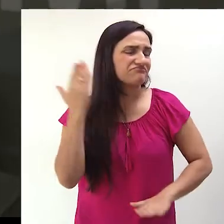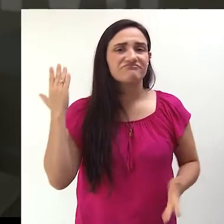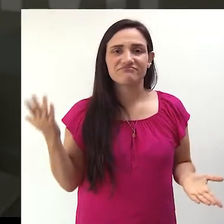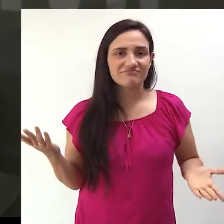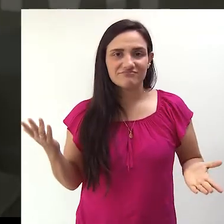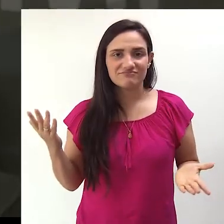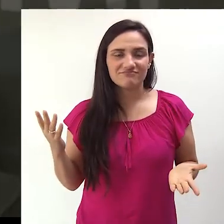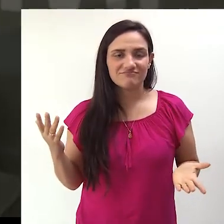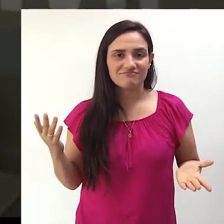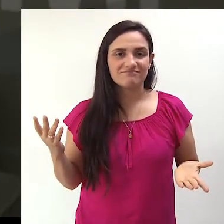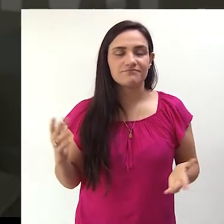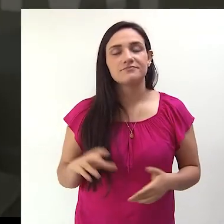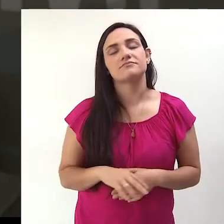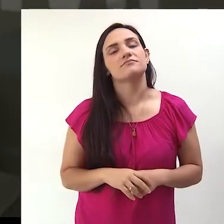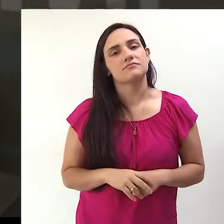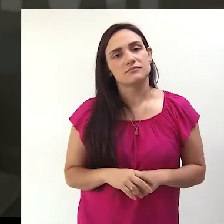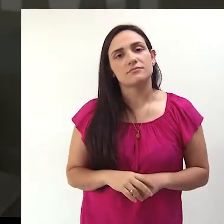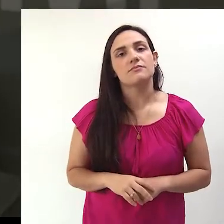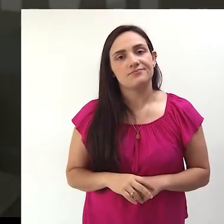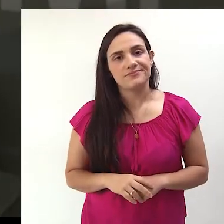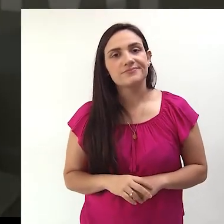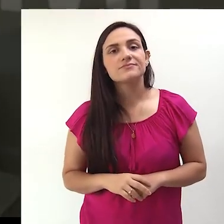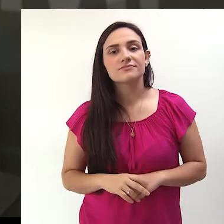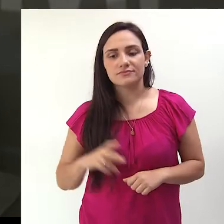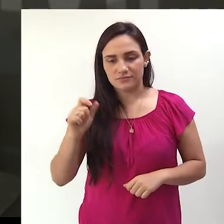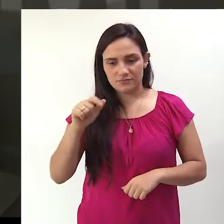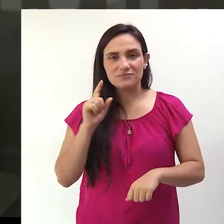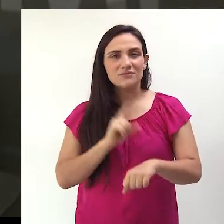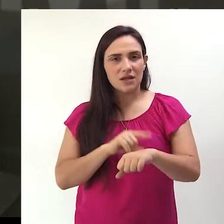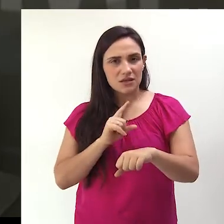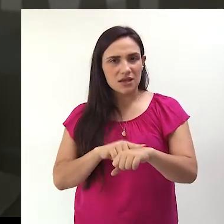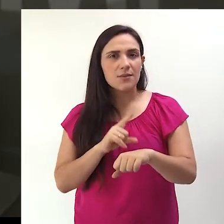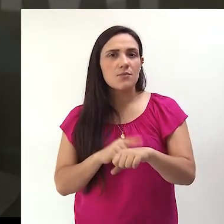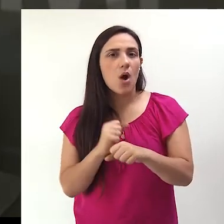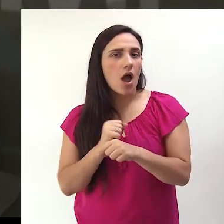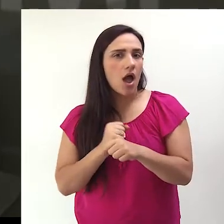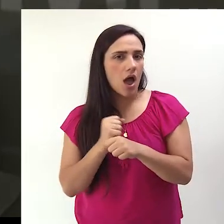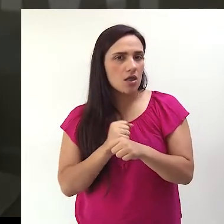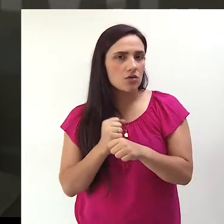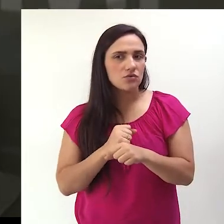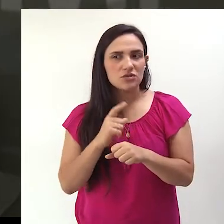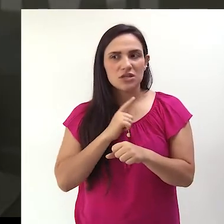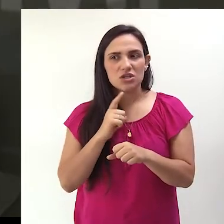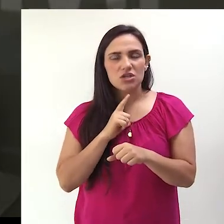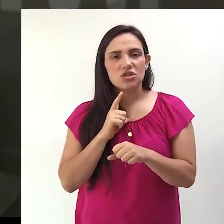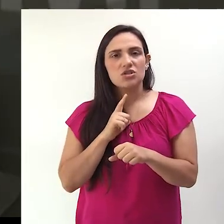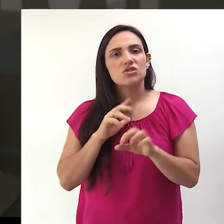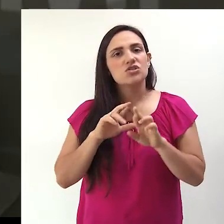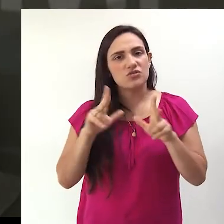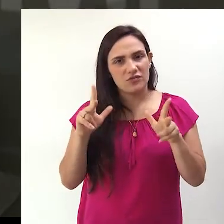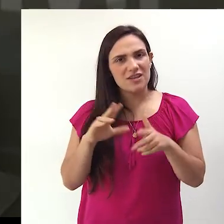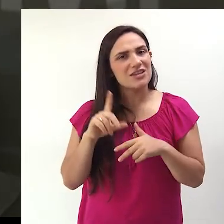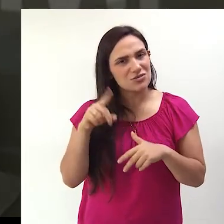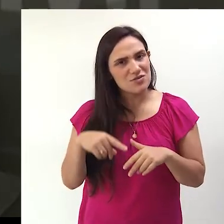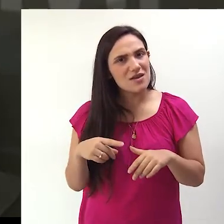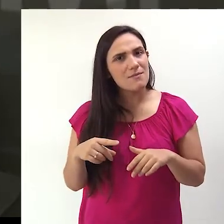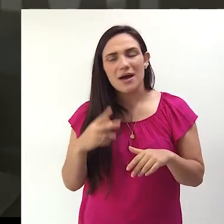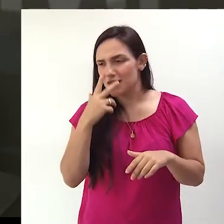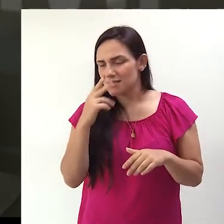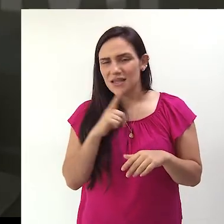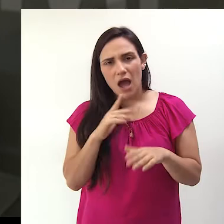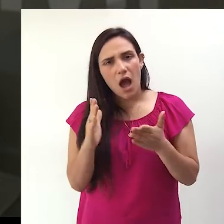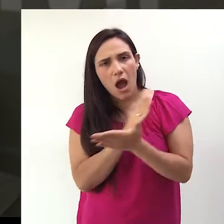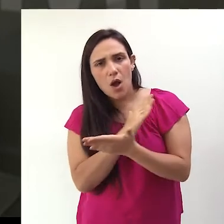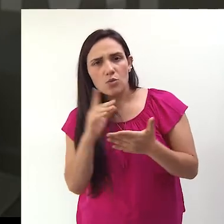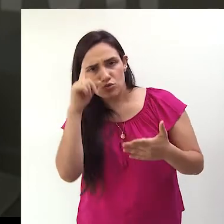em determinados períodos do ano, aumenta muito o número de insumos e animais transportados pelas nossas rodovias. E